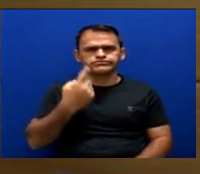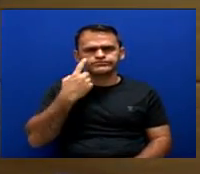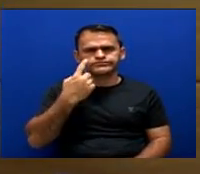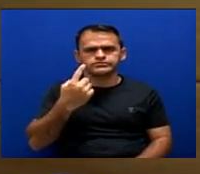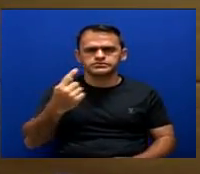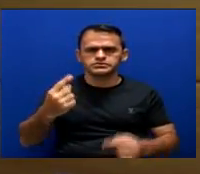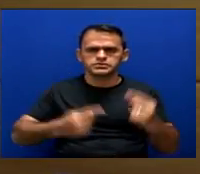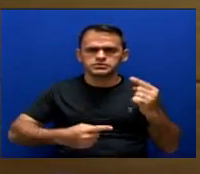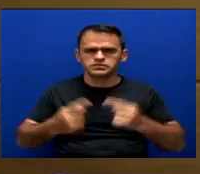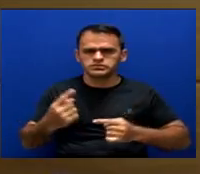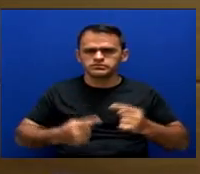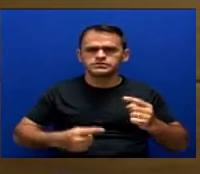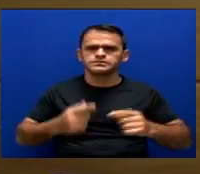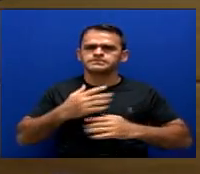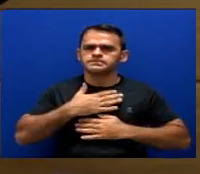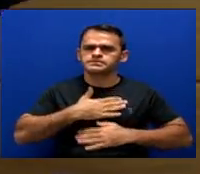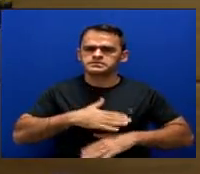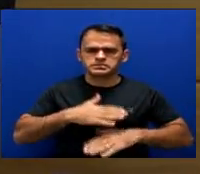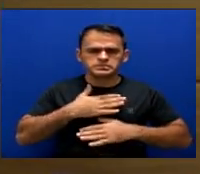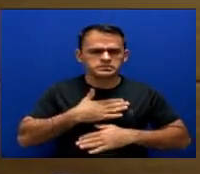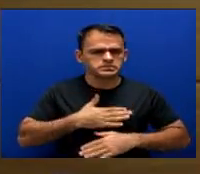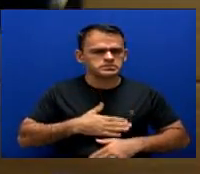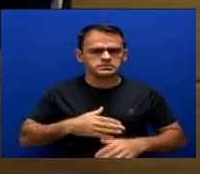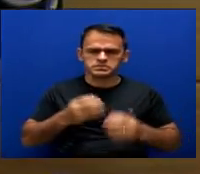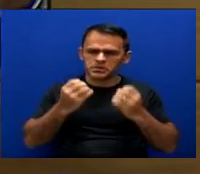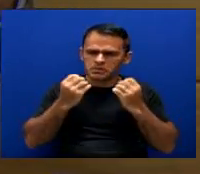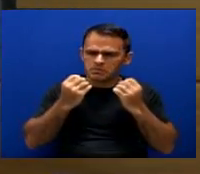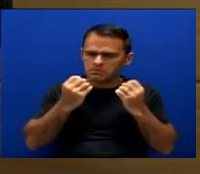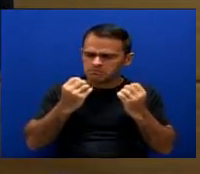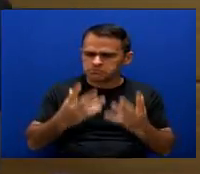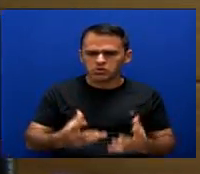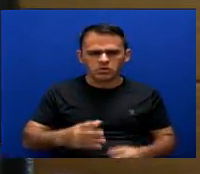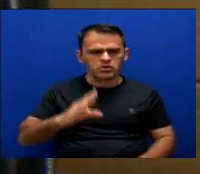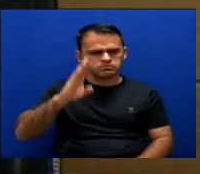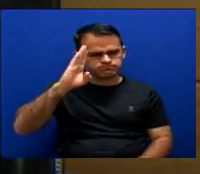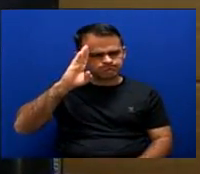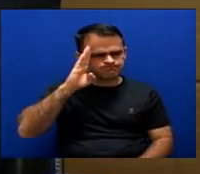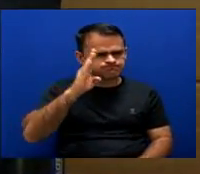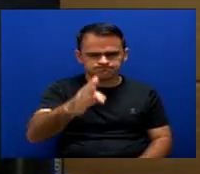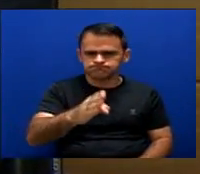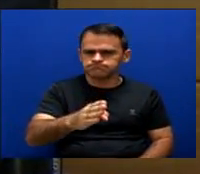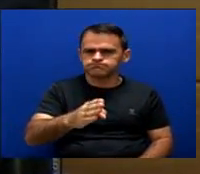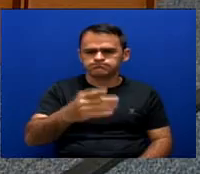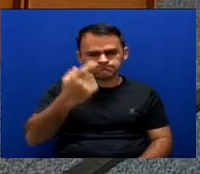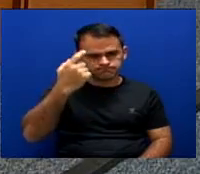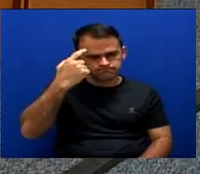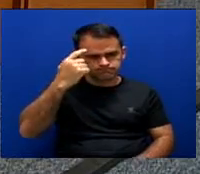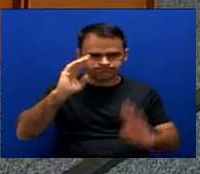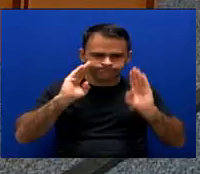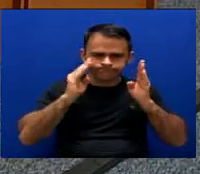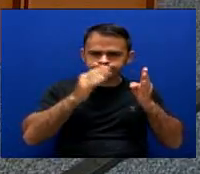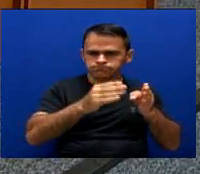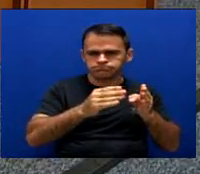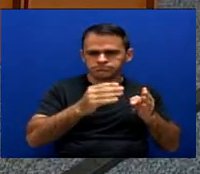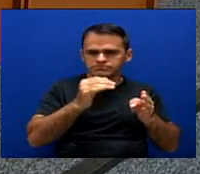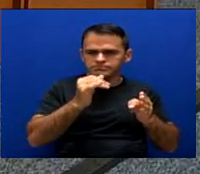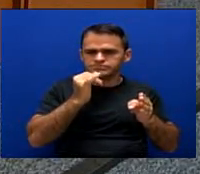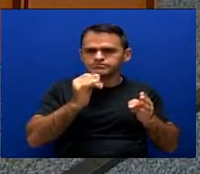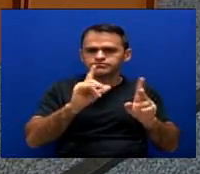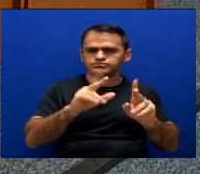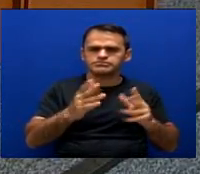mais tranqüilo mais elevado mais propositivo mas em busca de soluções do que no início do tac em